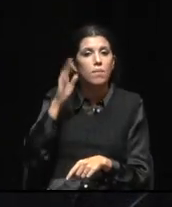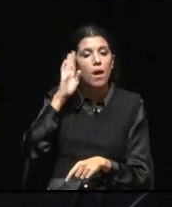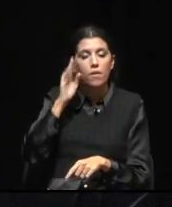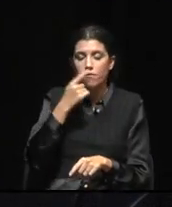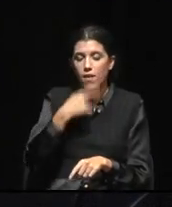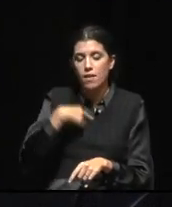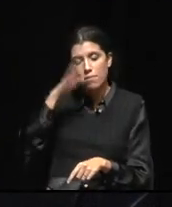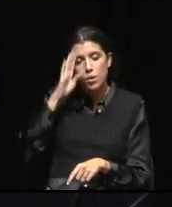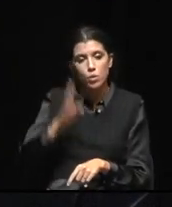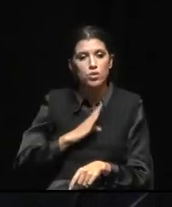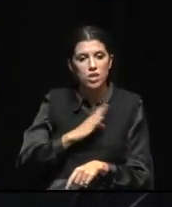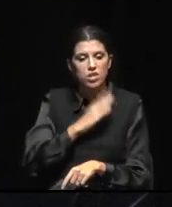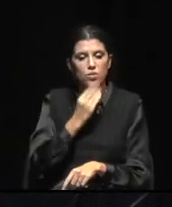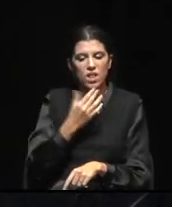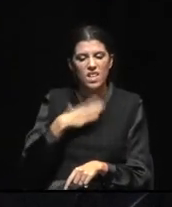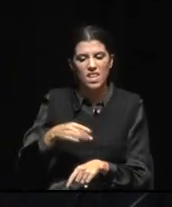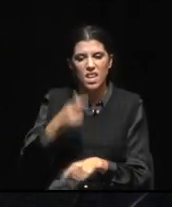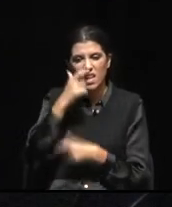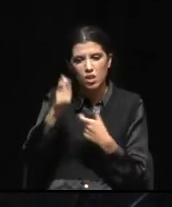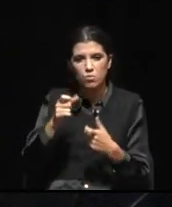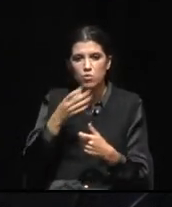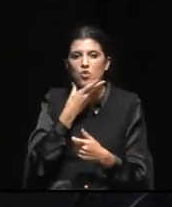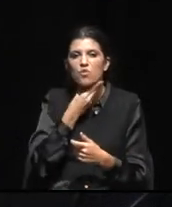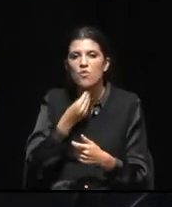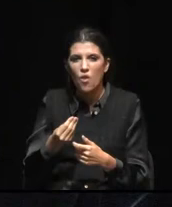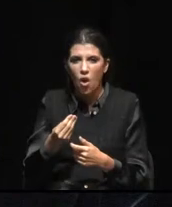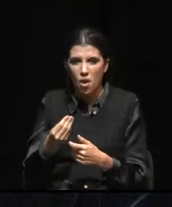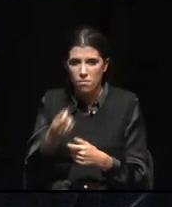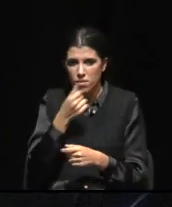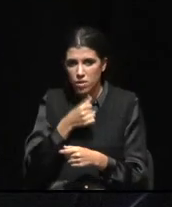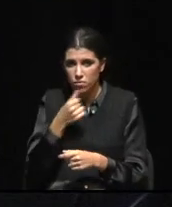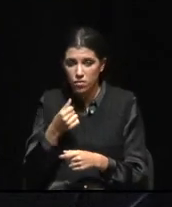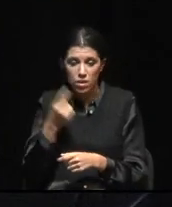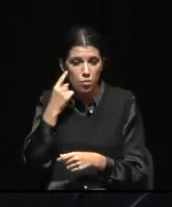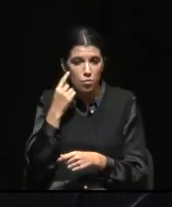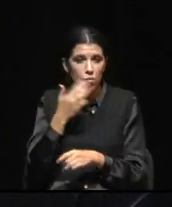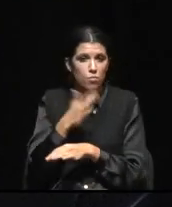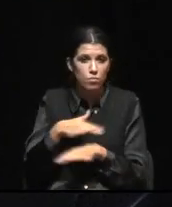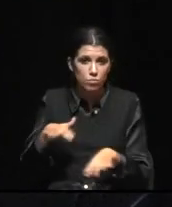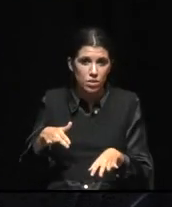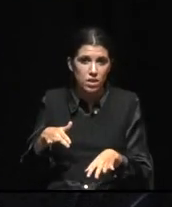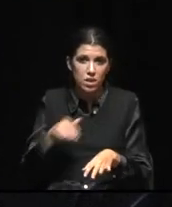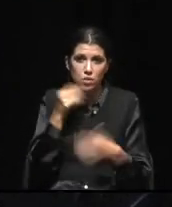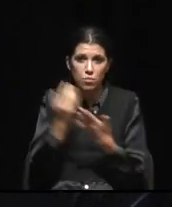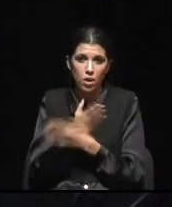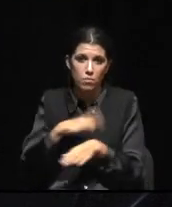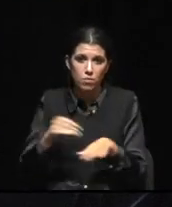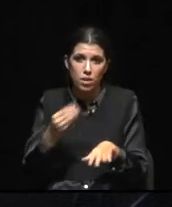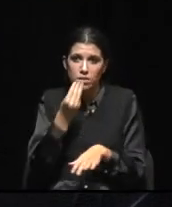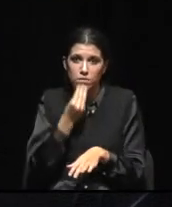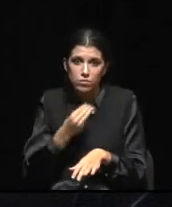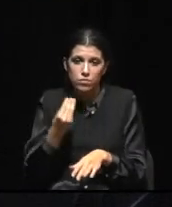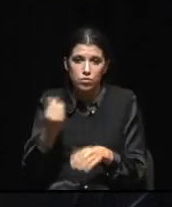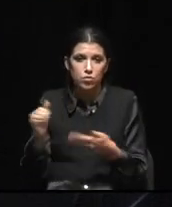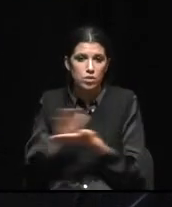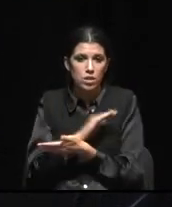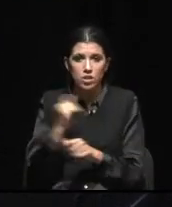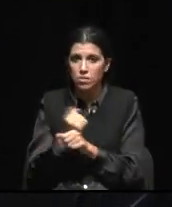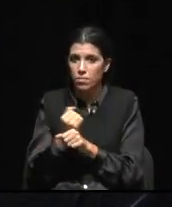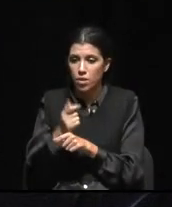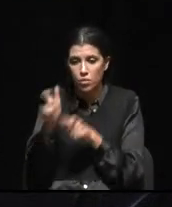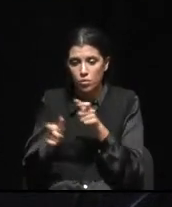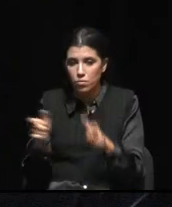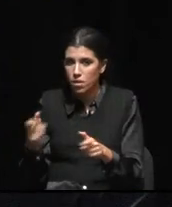Israel são vários Os relatos de mortes de crianças por subnutrição nem jornalistas nem trabalhadores humanitários são